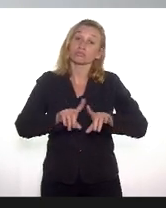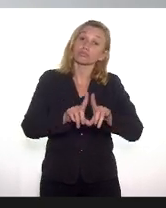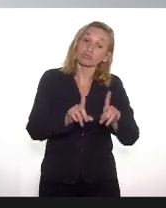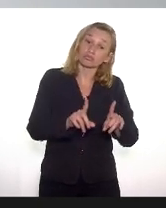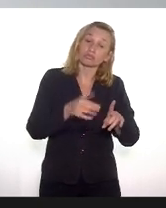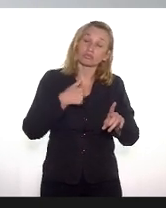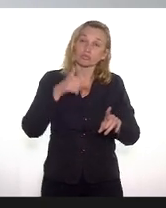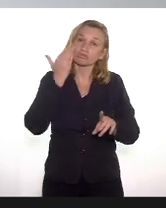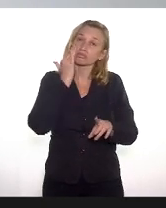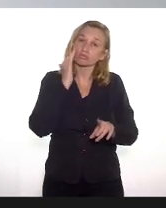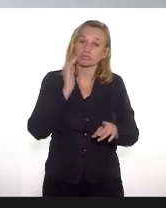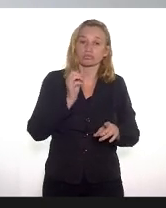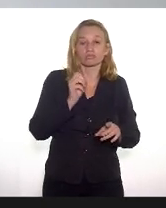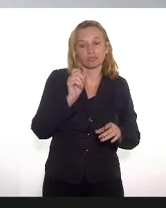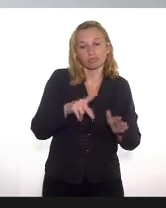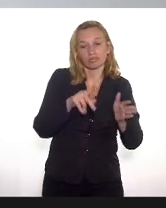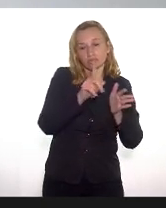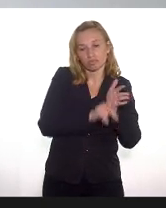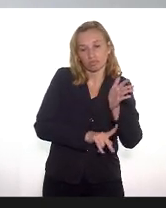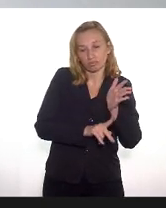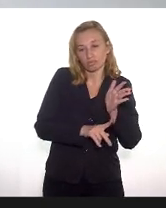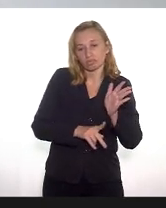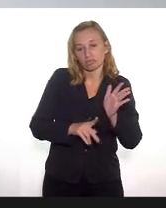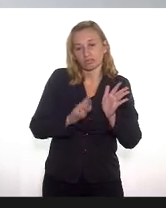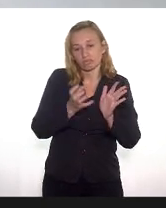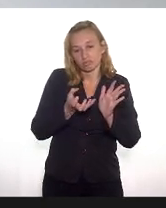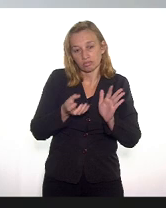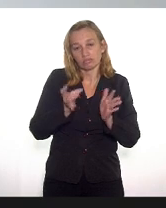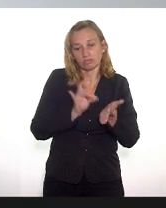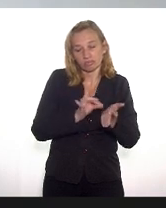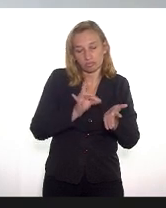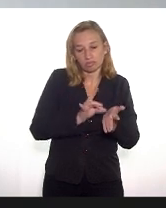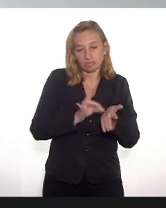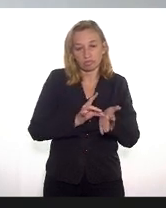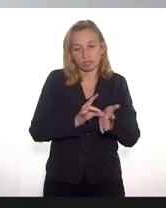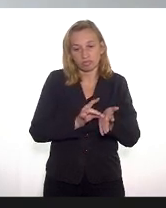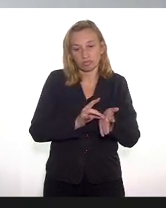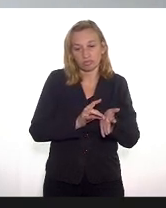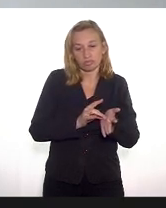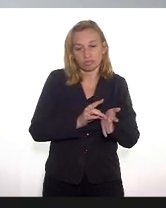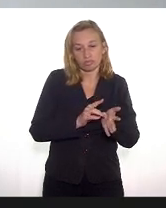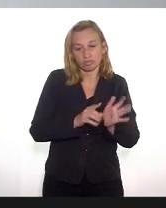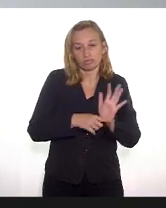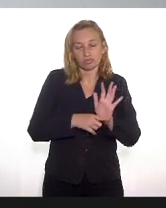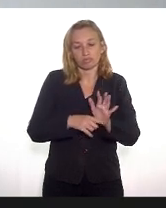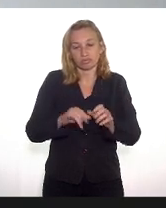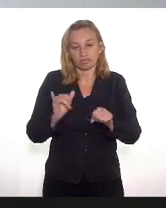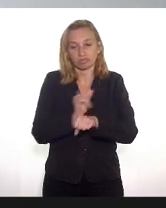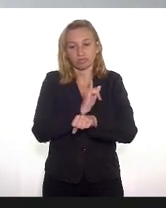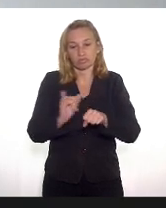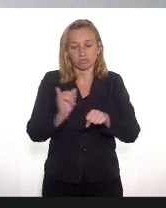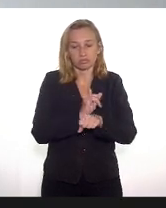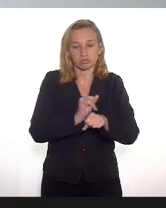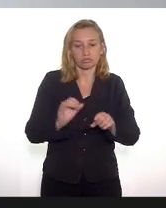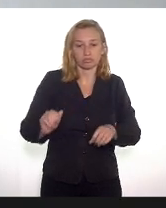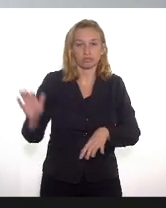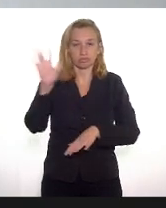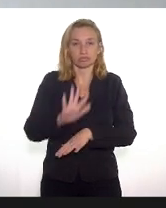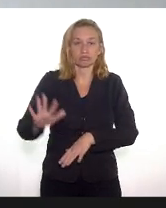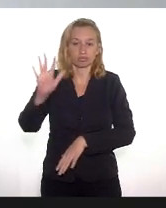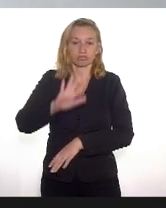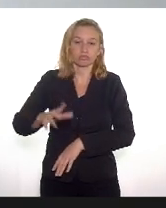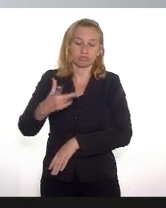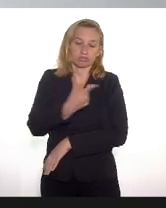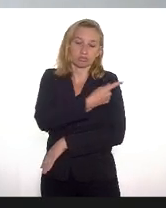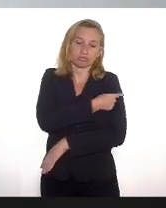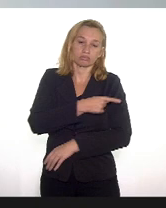eu entendo que é um projeto que busca, na verdade, explicitar um aspecto do Plano Nacional de Imunização e do